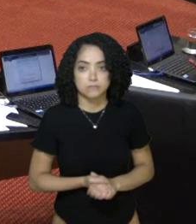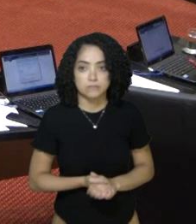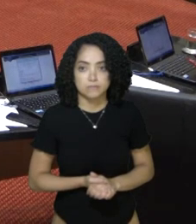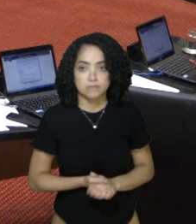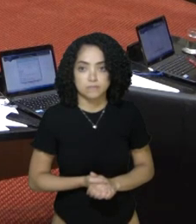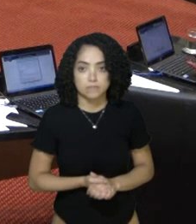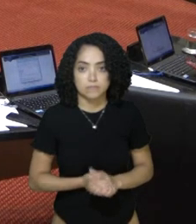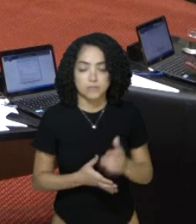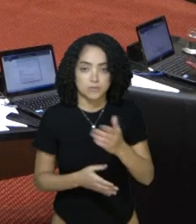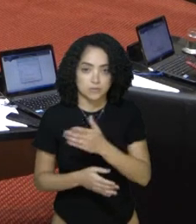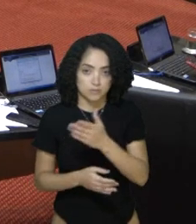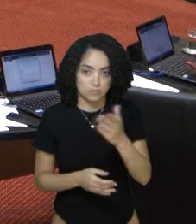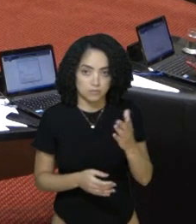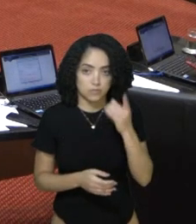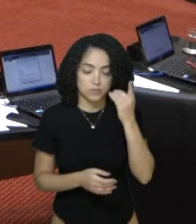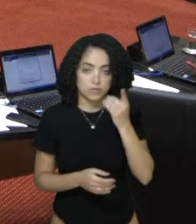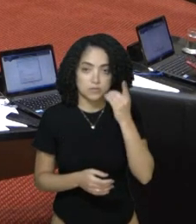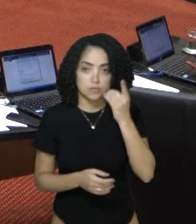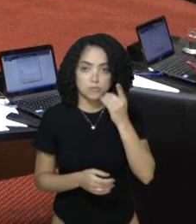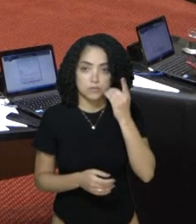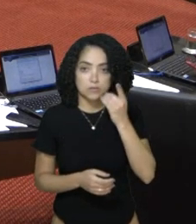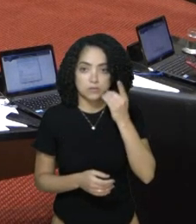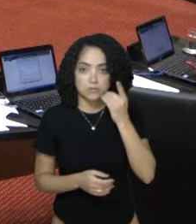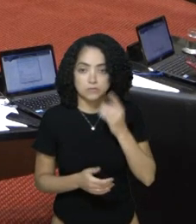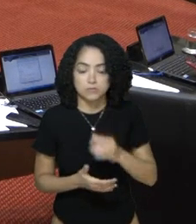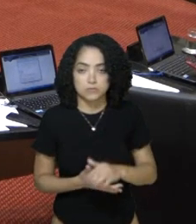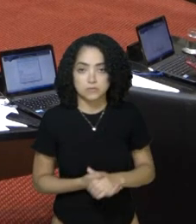Senhores deputados,